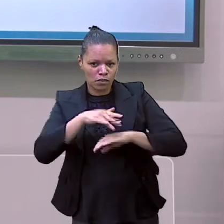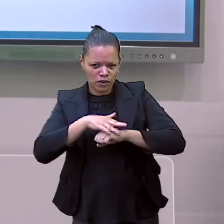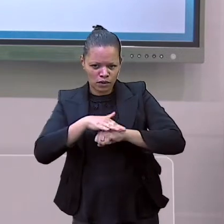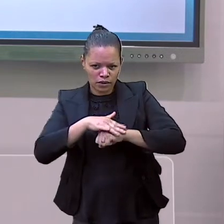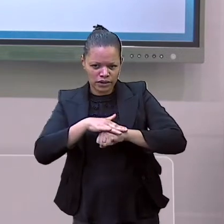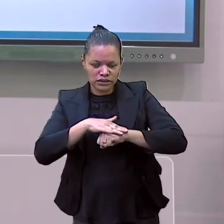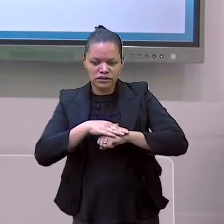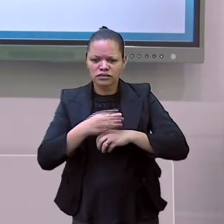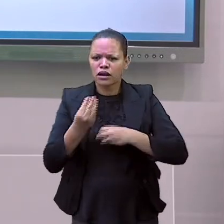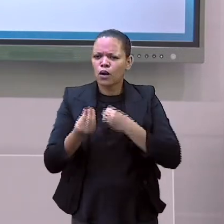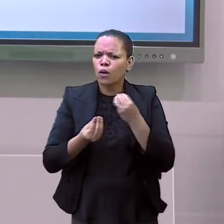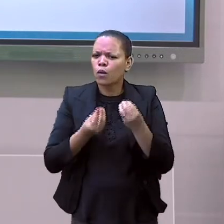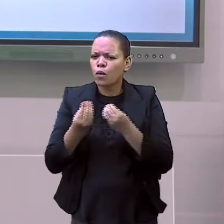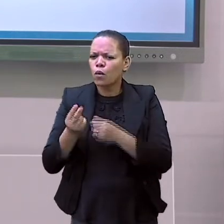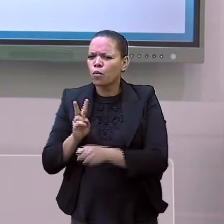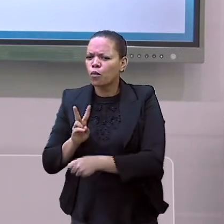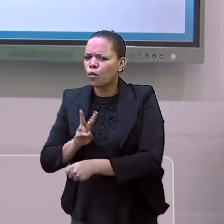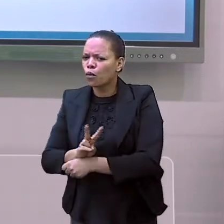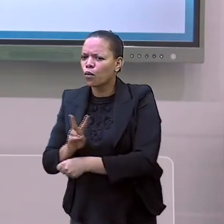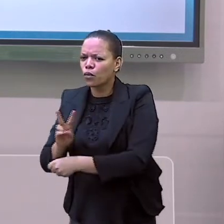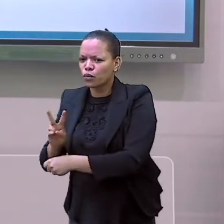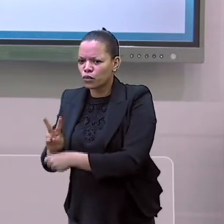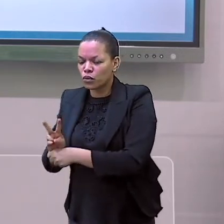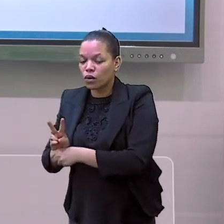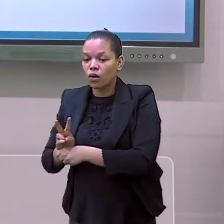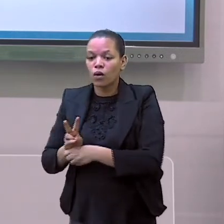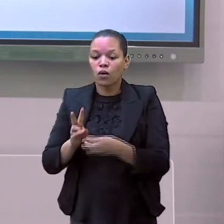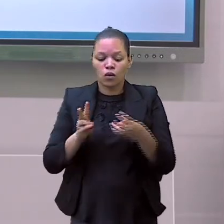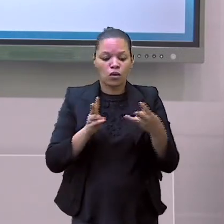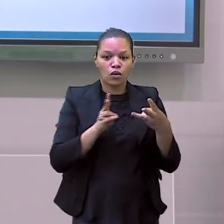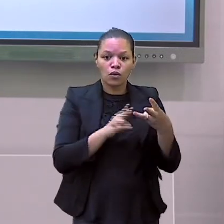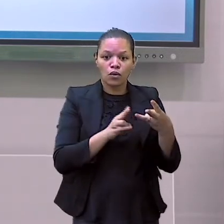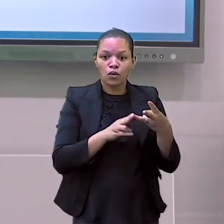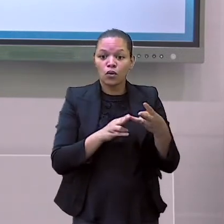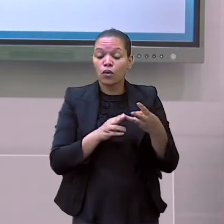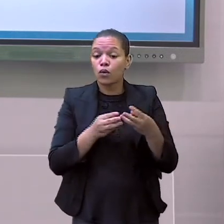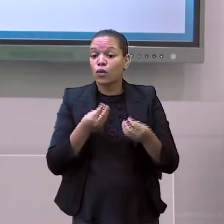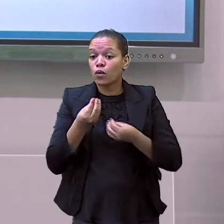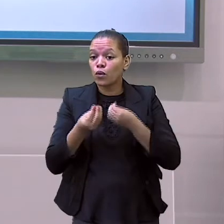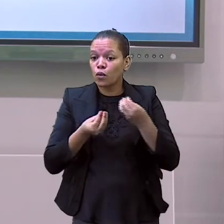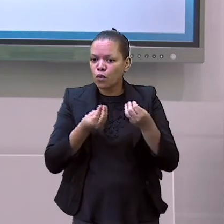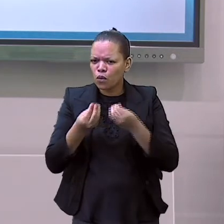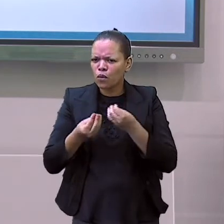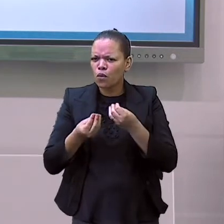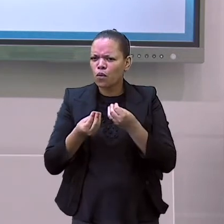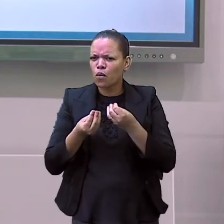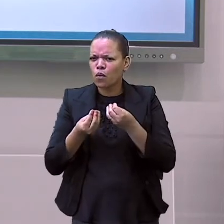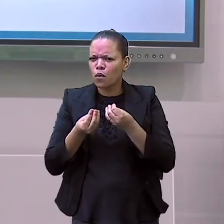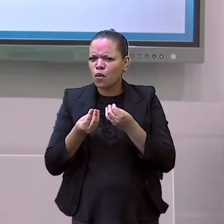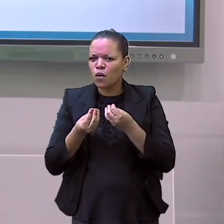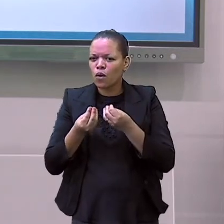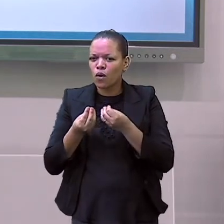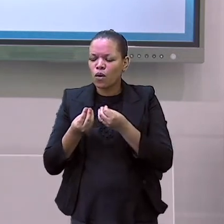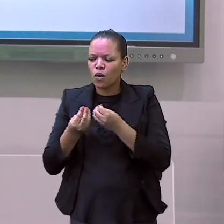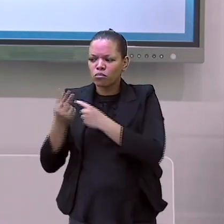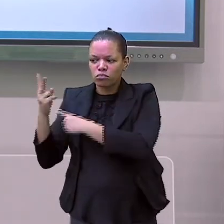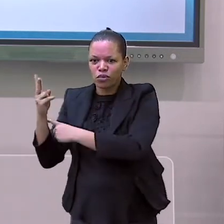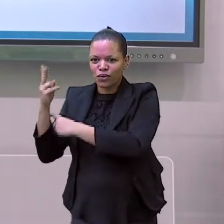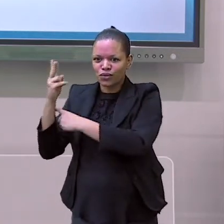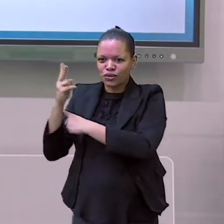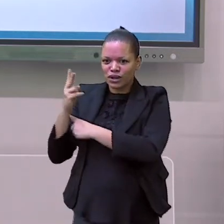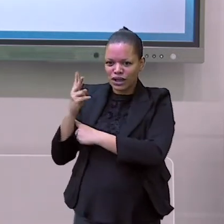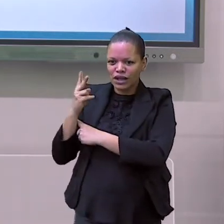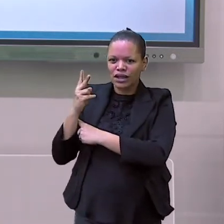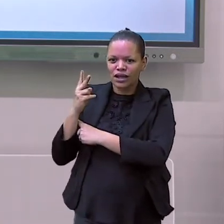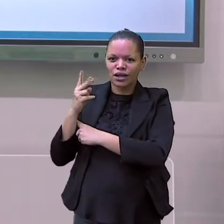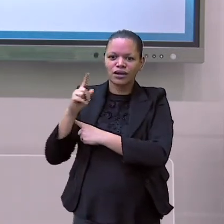tratou e qual foi o cuidado que você teve para não contaminar outras pessoas.